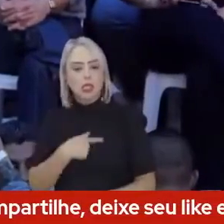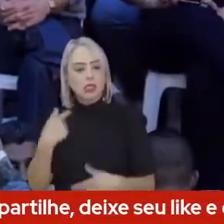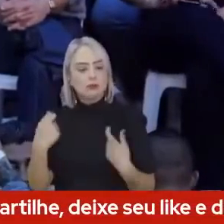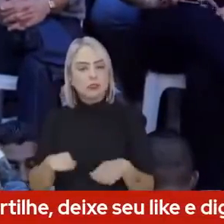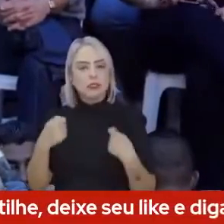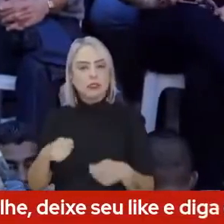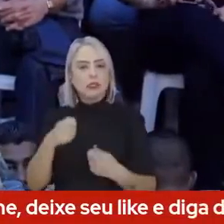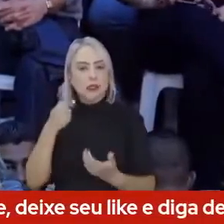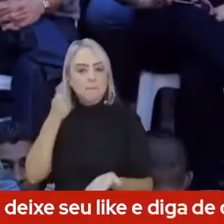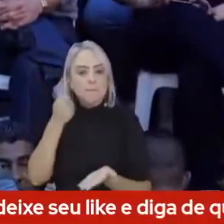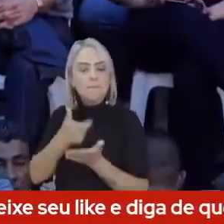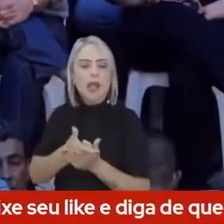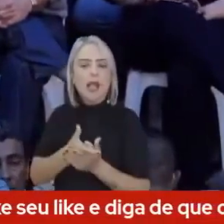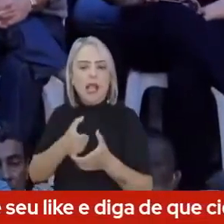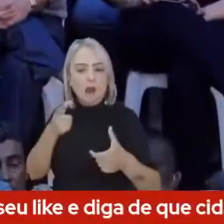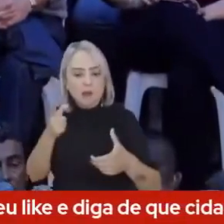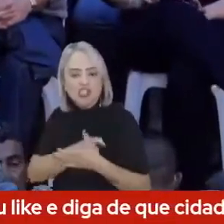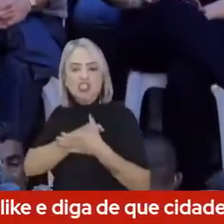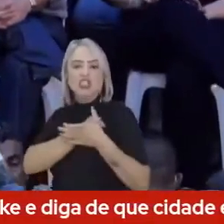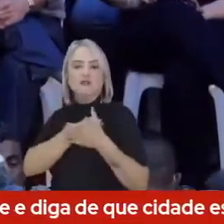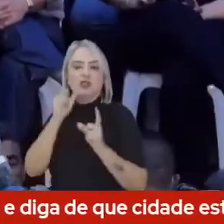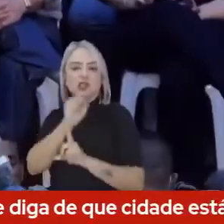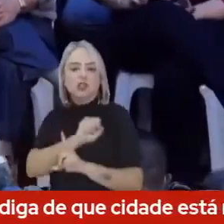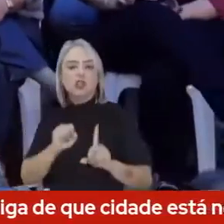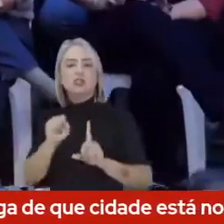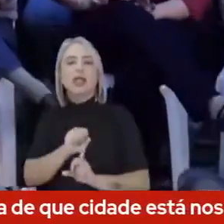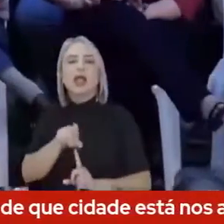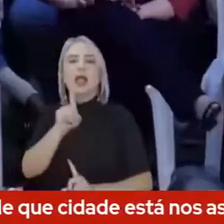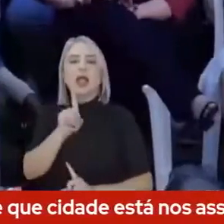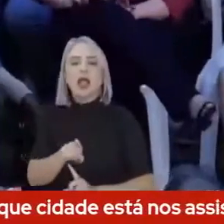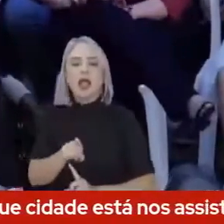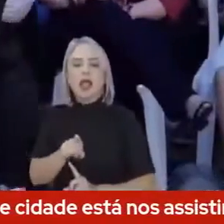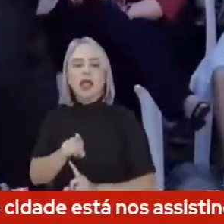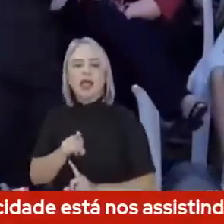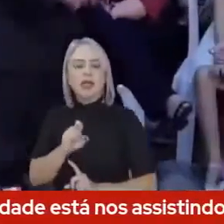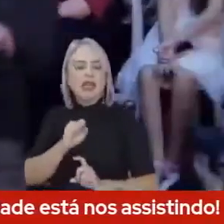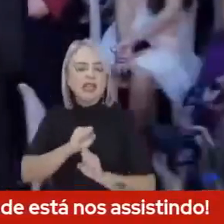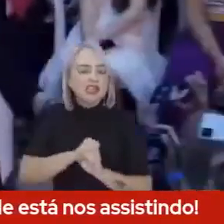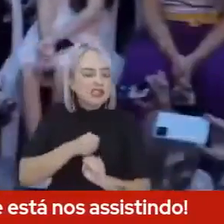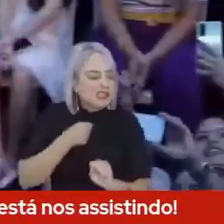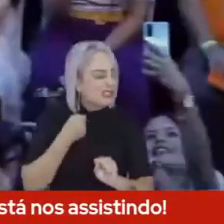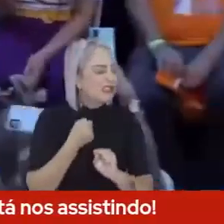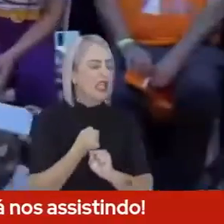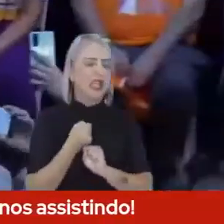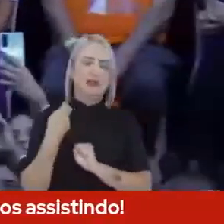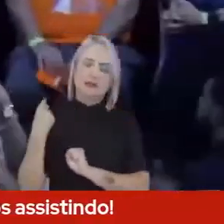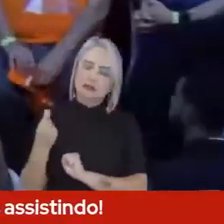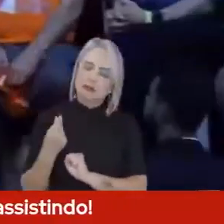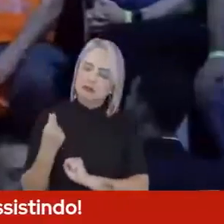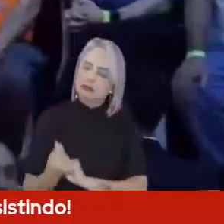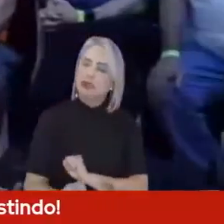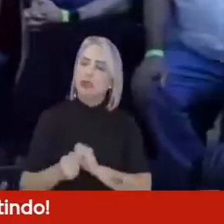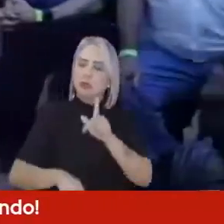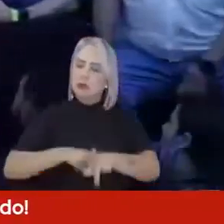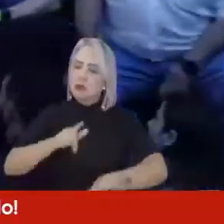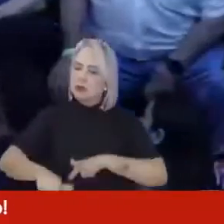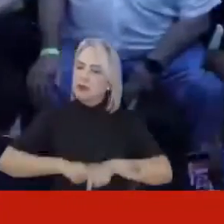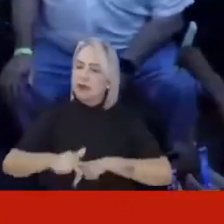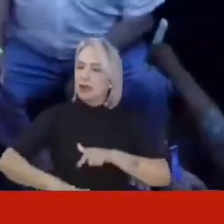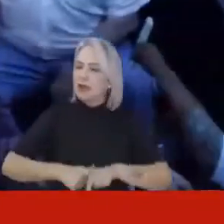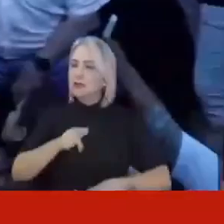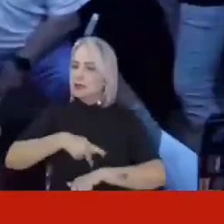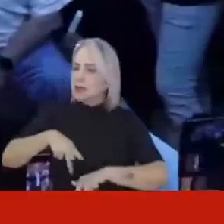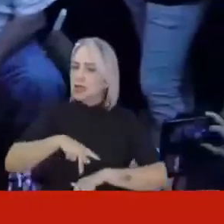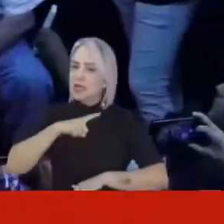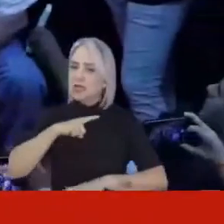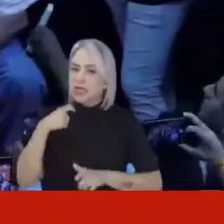uma dívida social que é secular. Uma dívida com o povo trabalhador desse país, uma dívida que